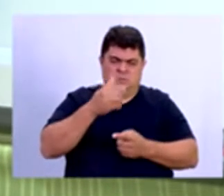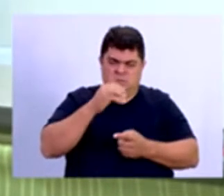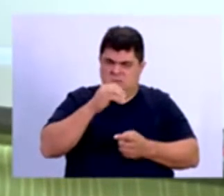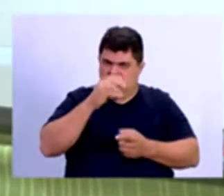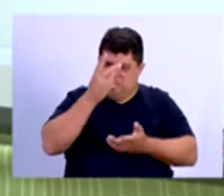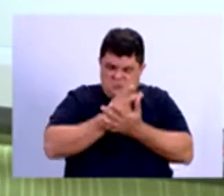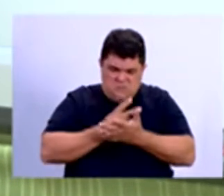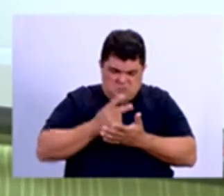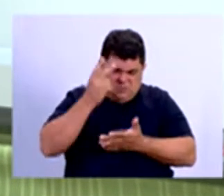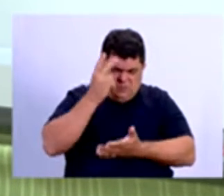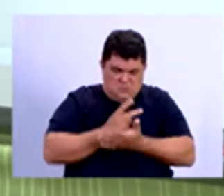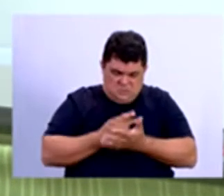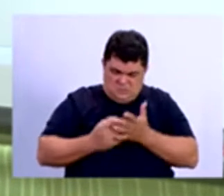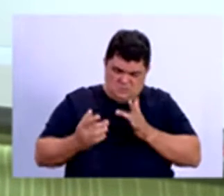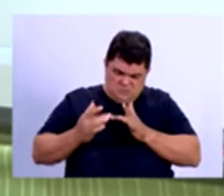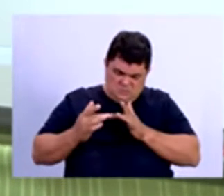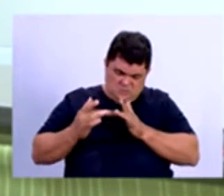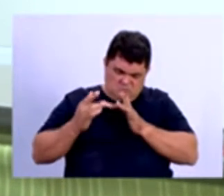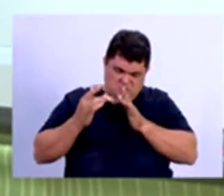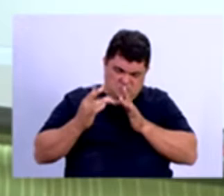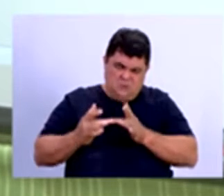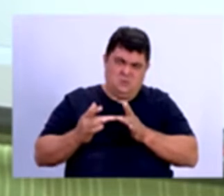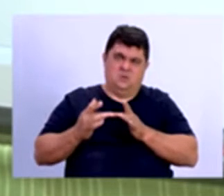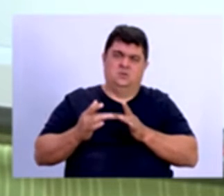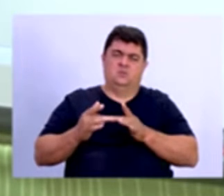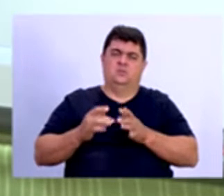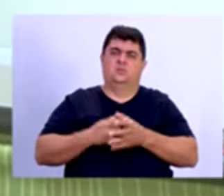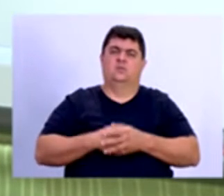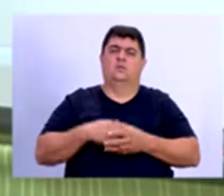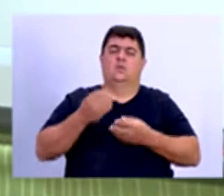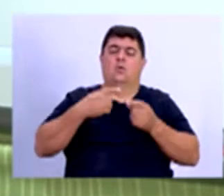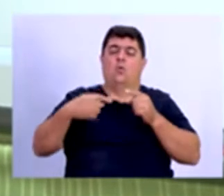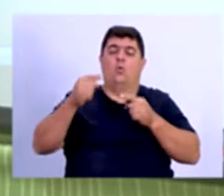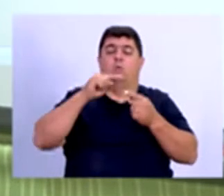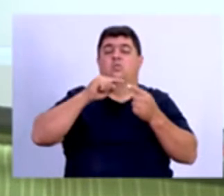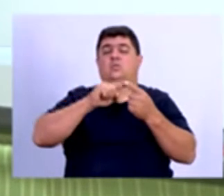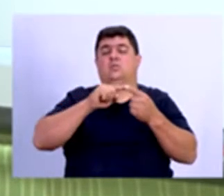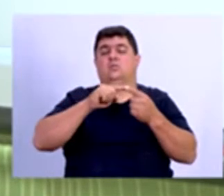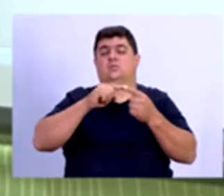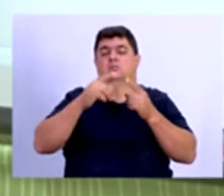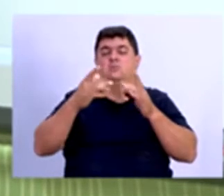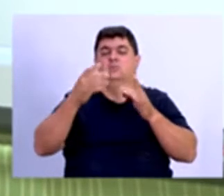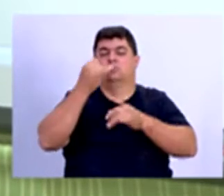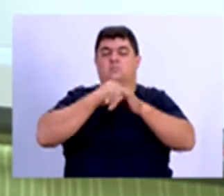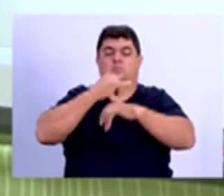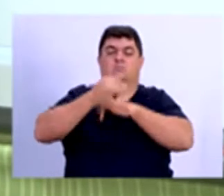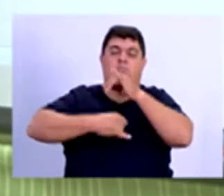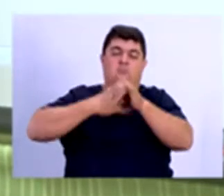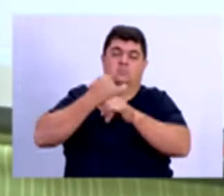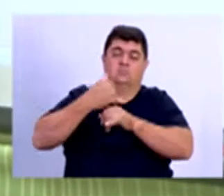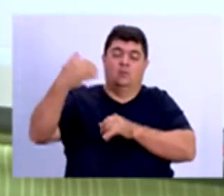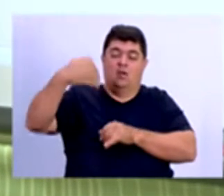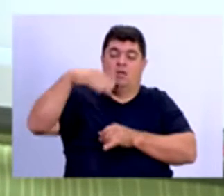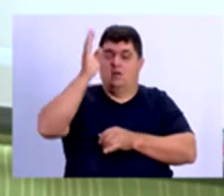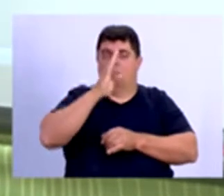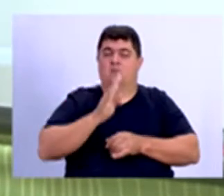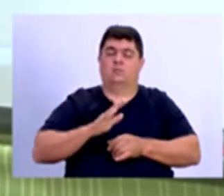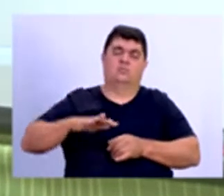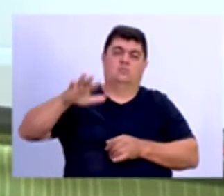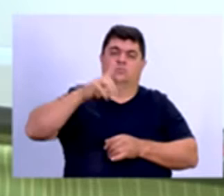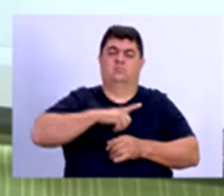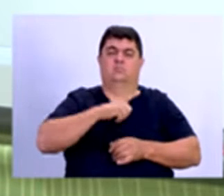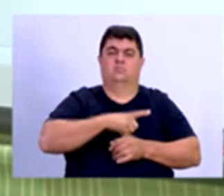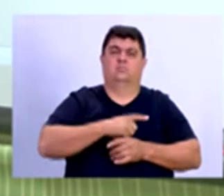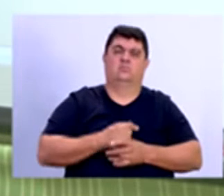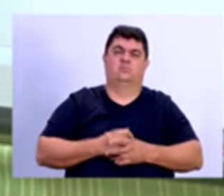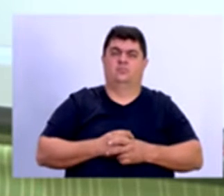instituição de outro país então como é que isso aconteceu com o objetivo dessa dessa dessa vida